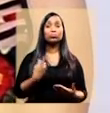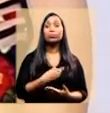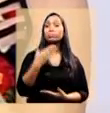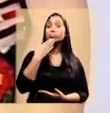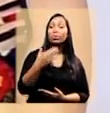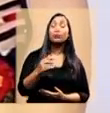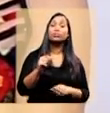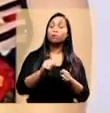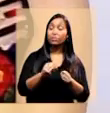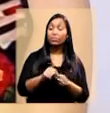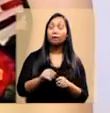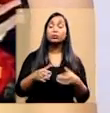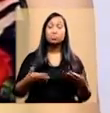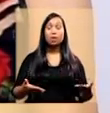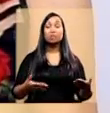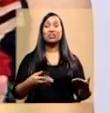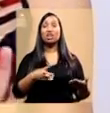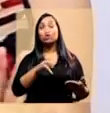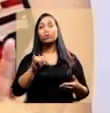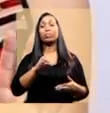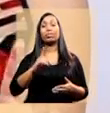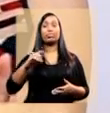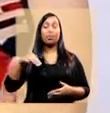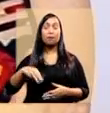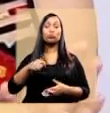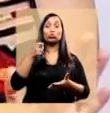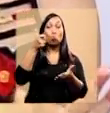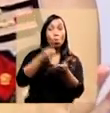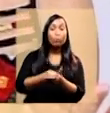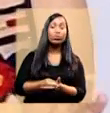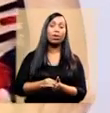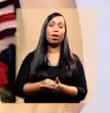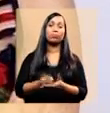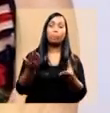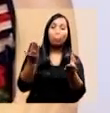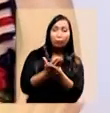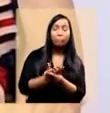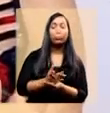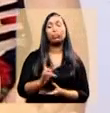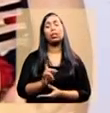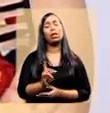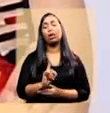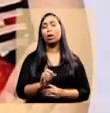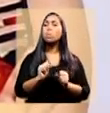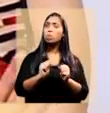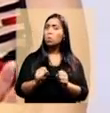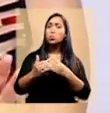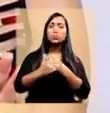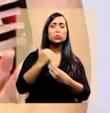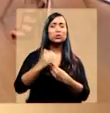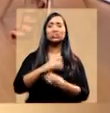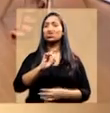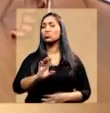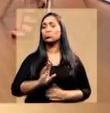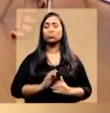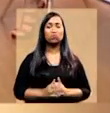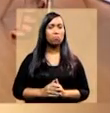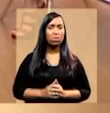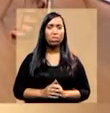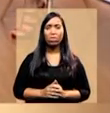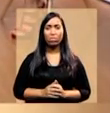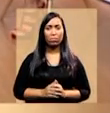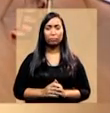Então a gente peça que o faça. Agora a pessoa acha assim, vou na DDM, sou obrigada a fazer um registro policial. Não, necessariamente. Pode buscar orientação